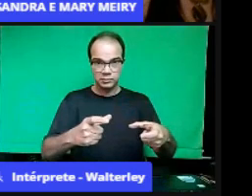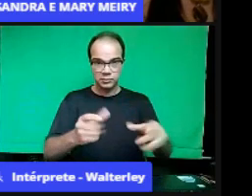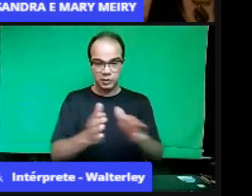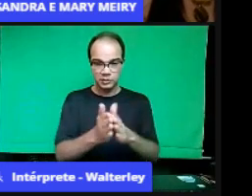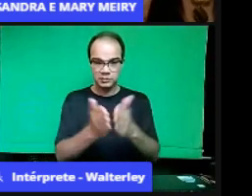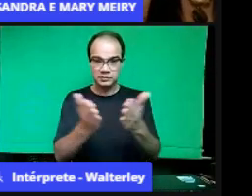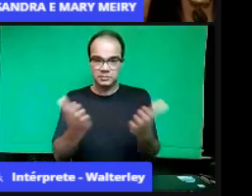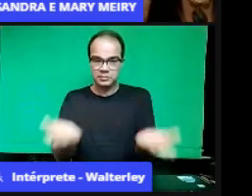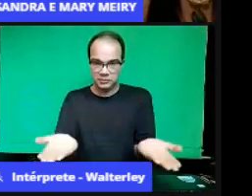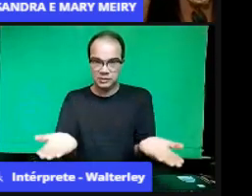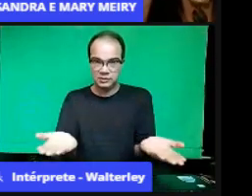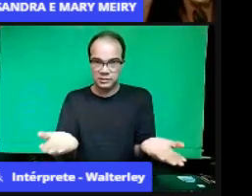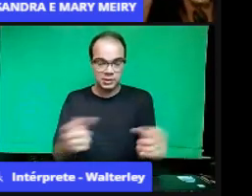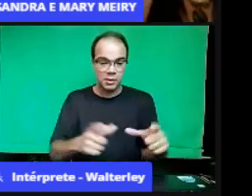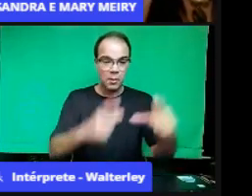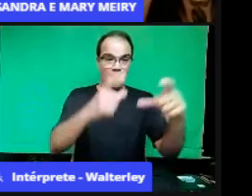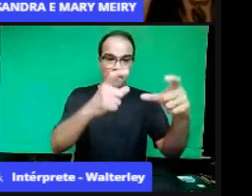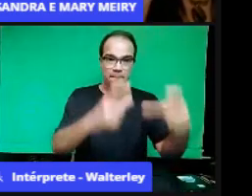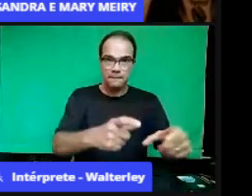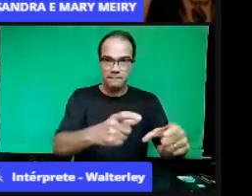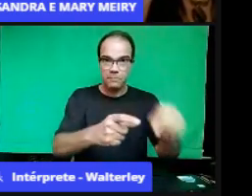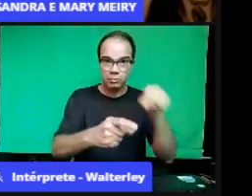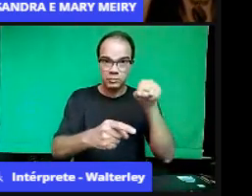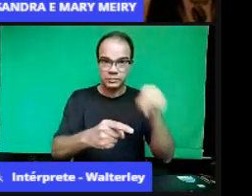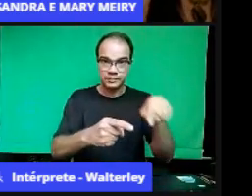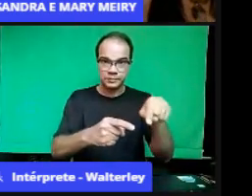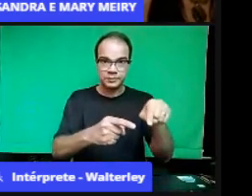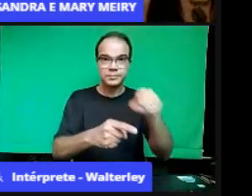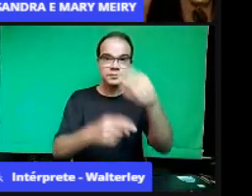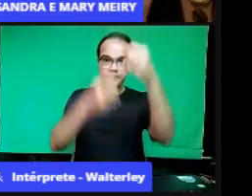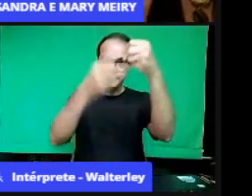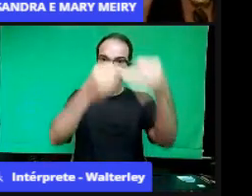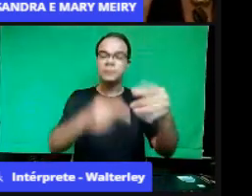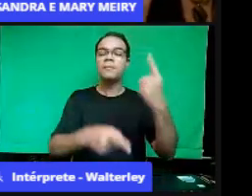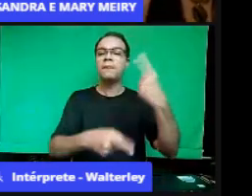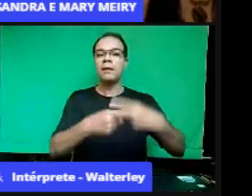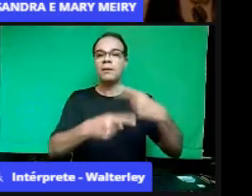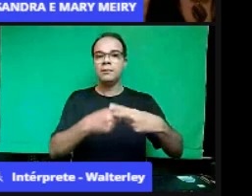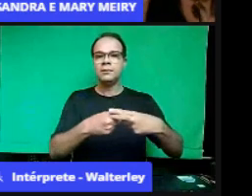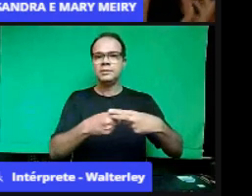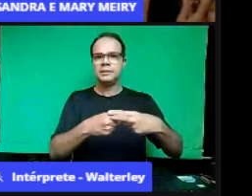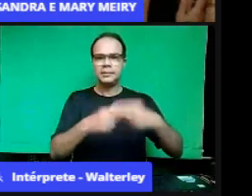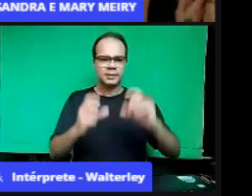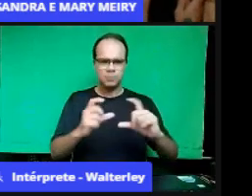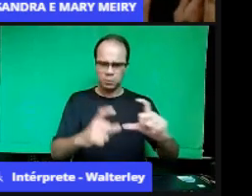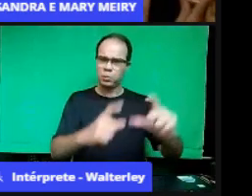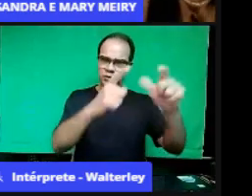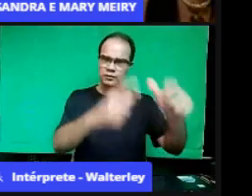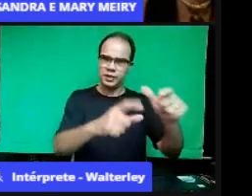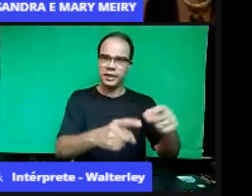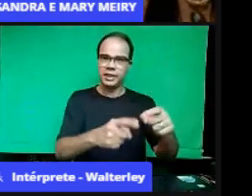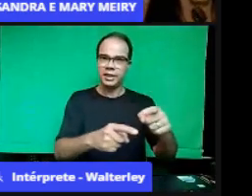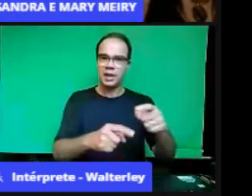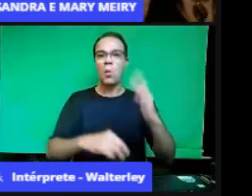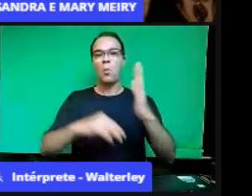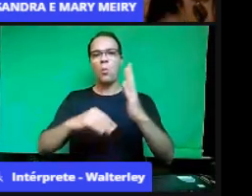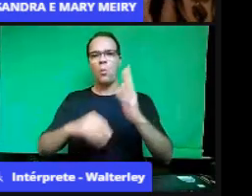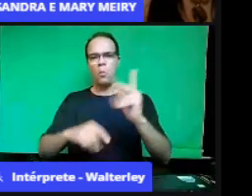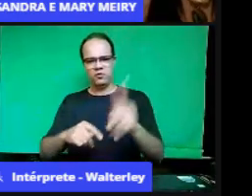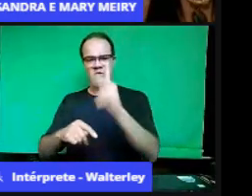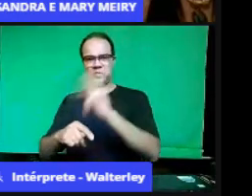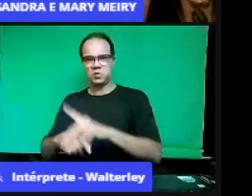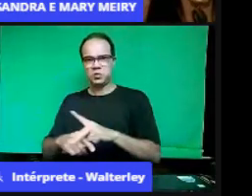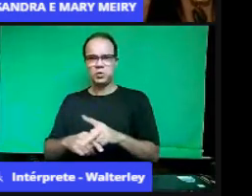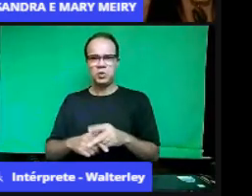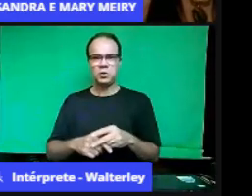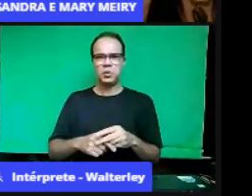entenderem é que o portfólio não avalia a produtividade do professor, mas sim do aluno. Então, ser fiel nos relatos,